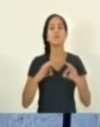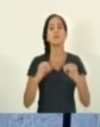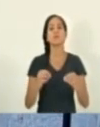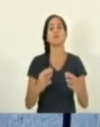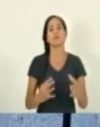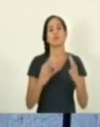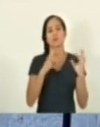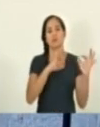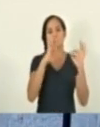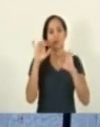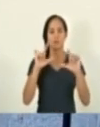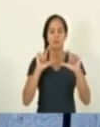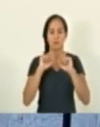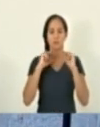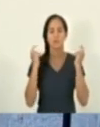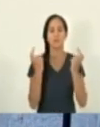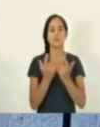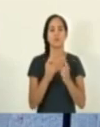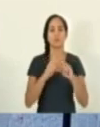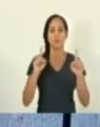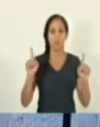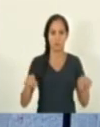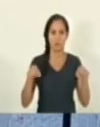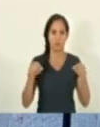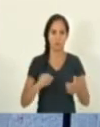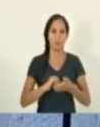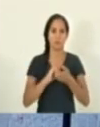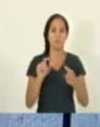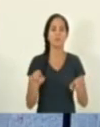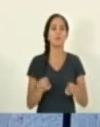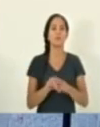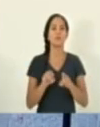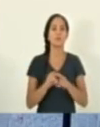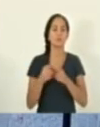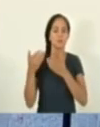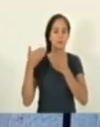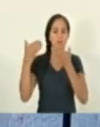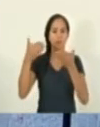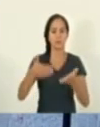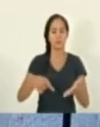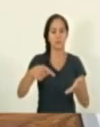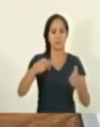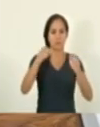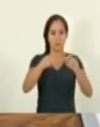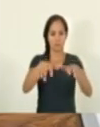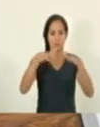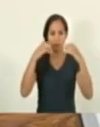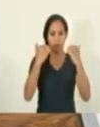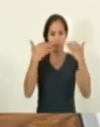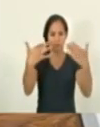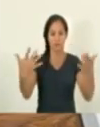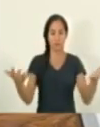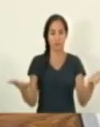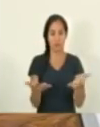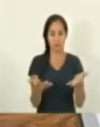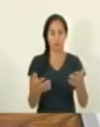TV Assembleia e aos funcionários dessa casa, nossos cumprimentos também àqueles que nos visitam nas galerias no dia de hoje.